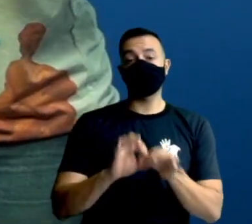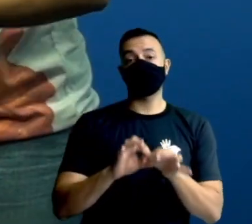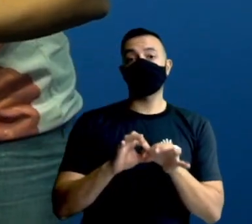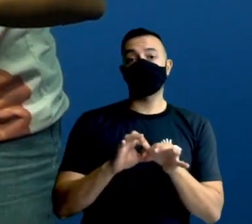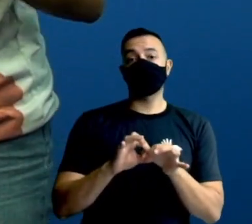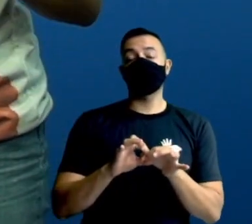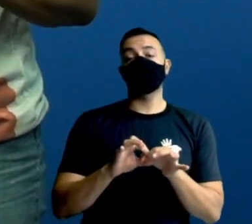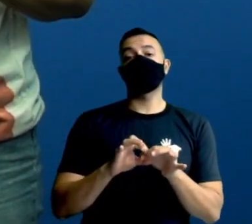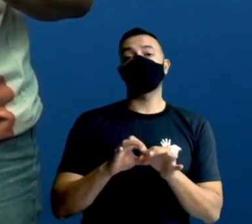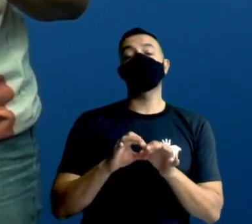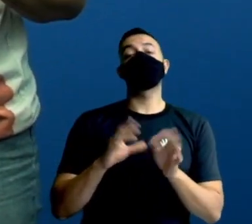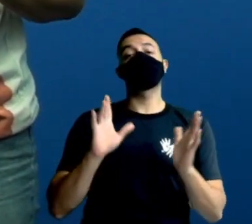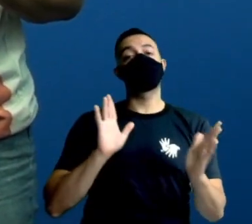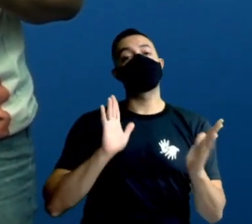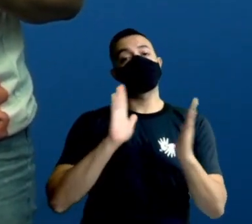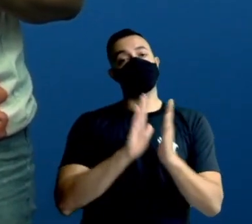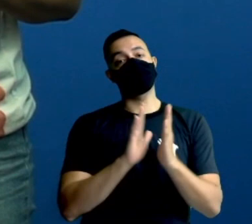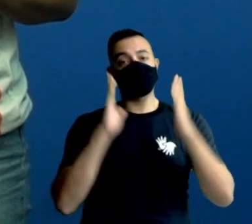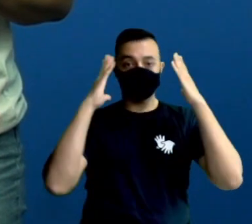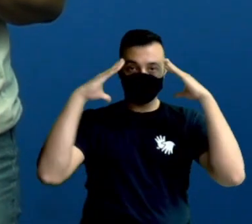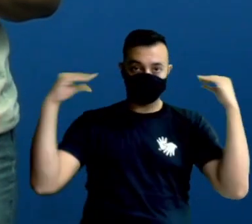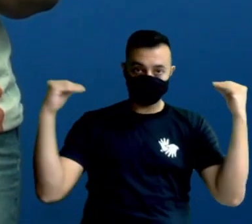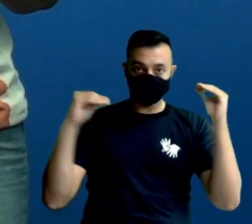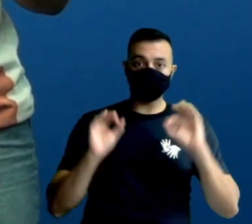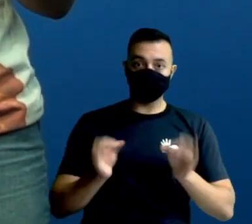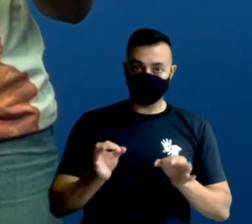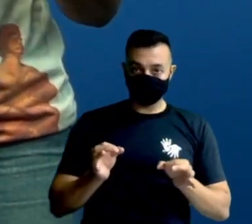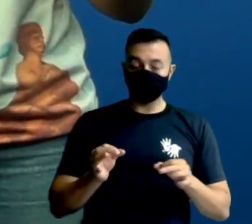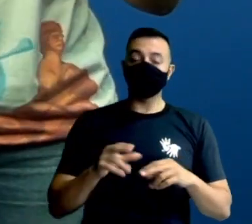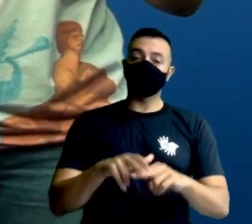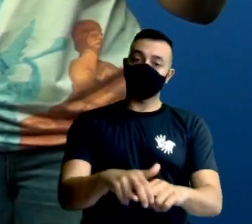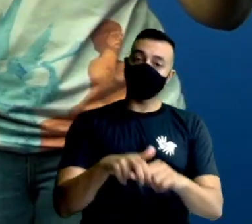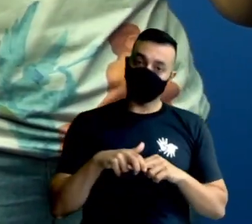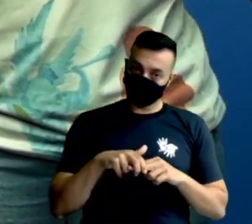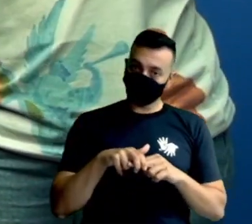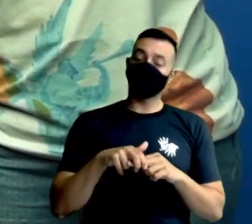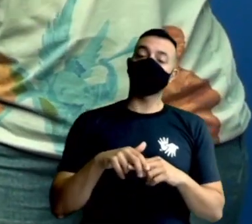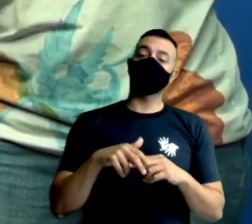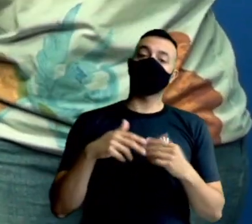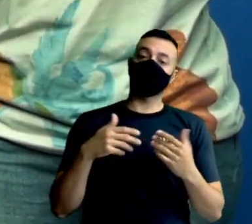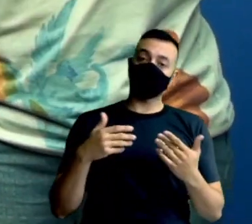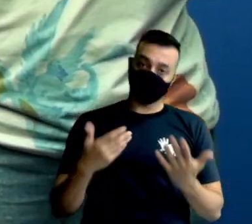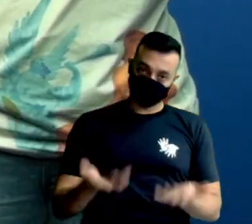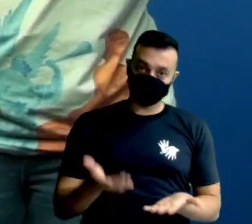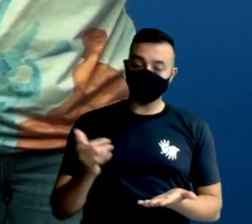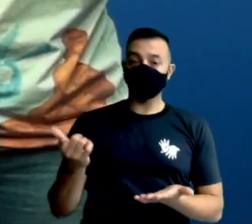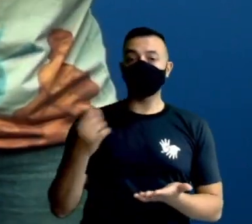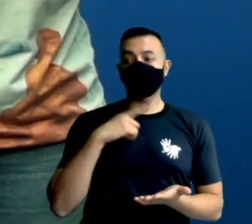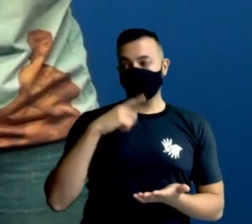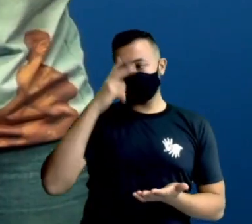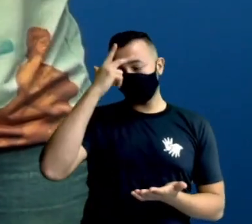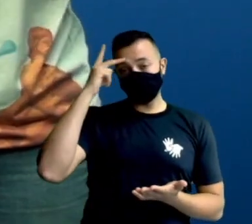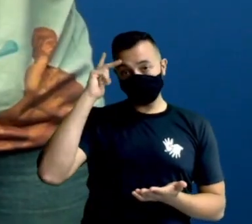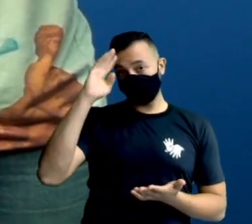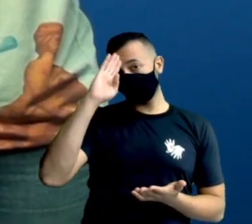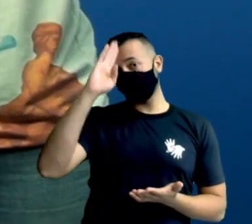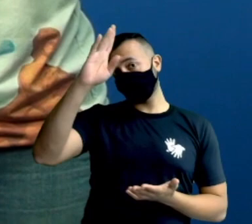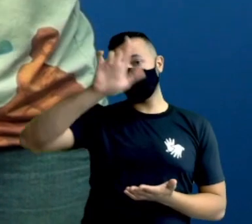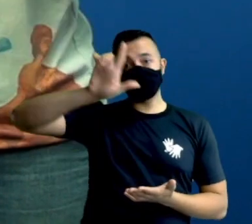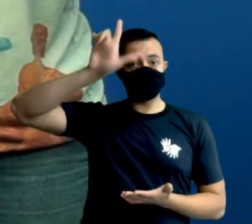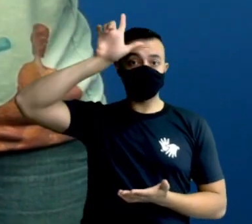unirem e enfrentarem os holandeses, tá certo? Por isso que ele é uma das cabeças, uma das pessoas centrais, aí,